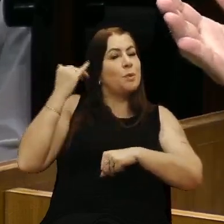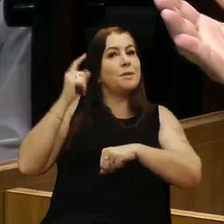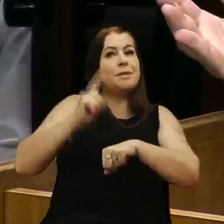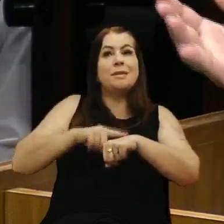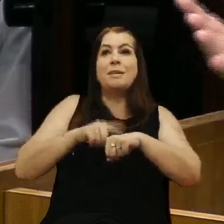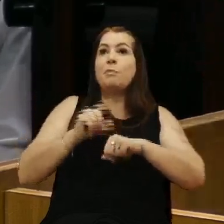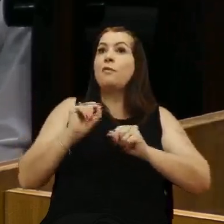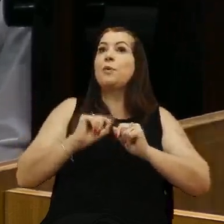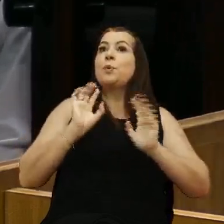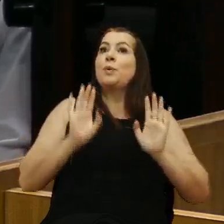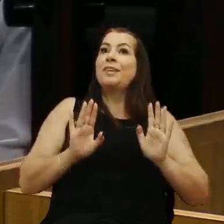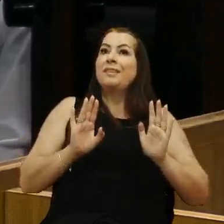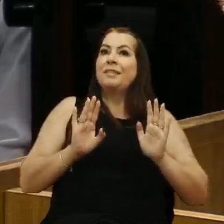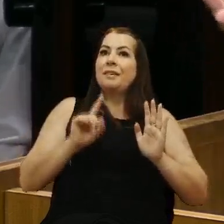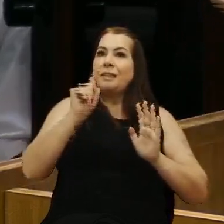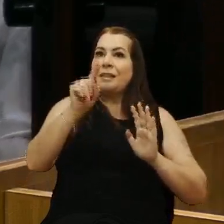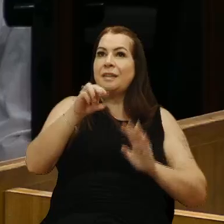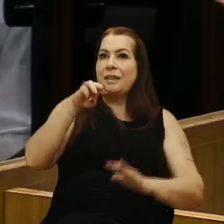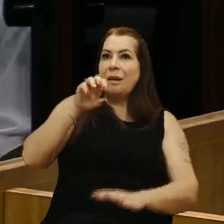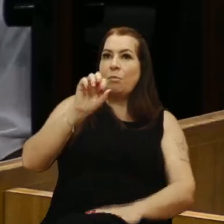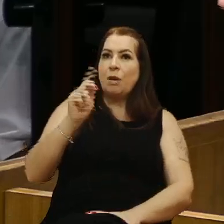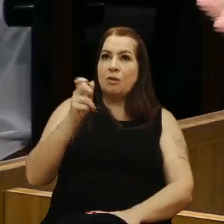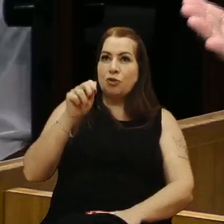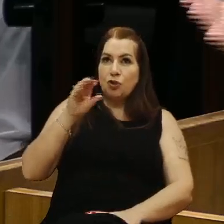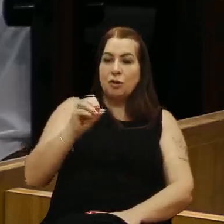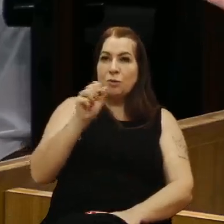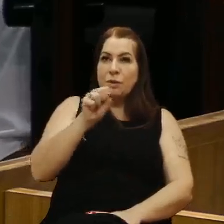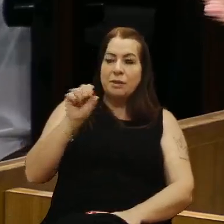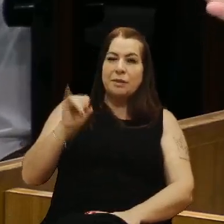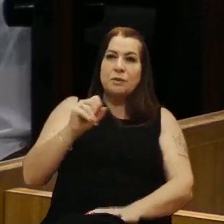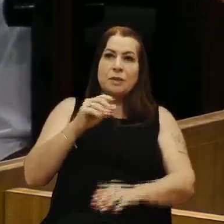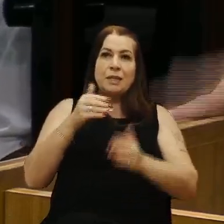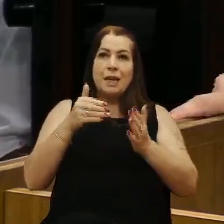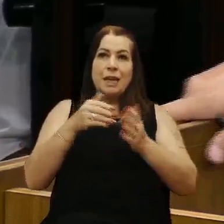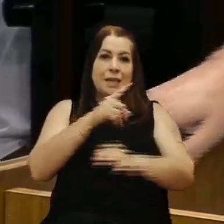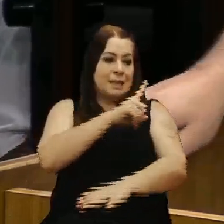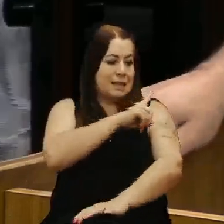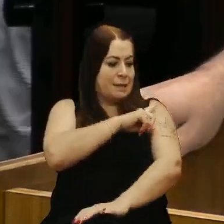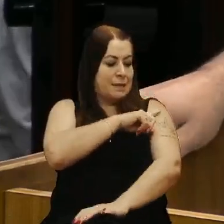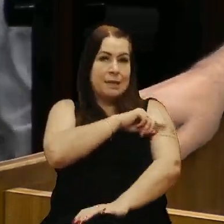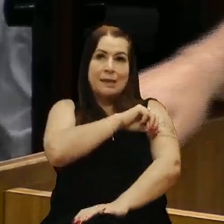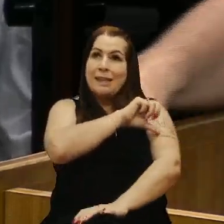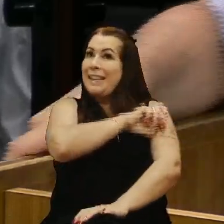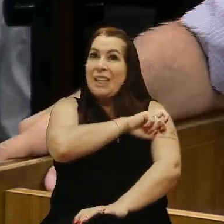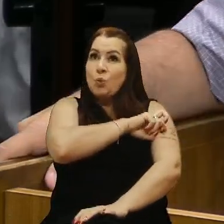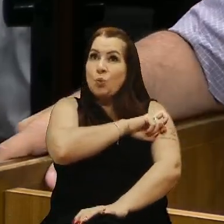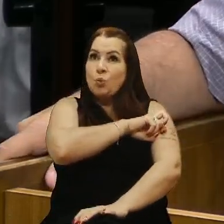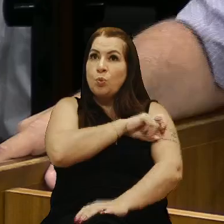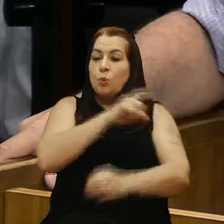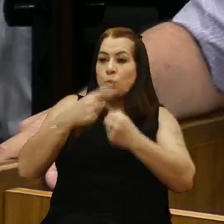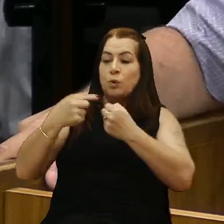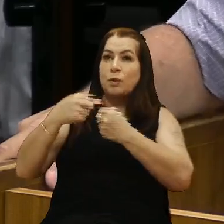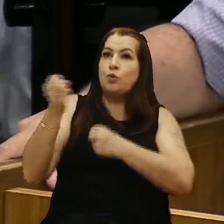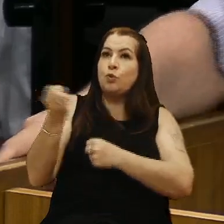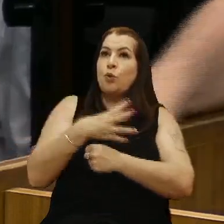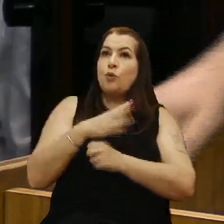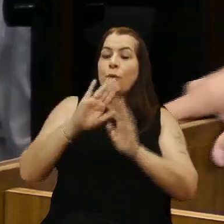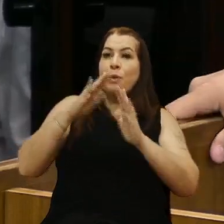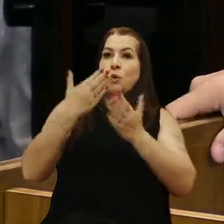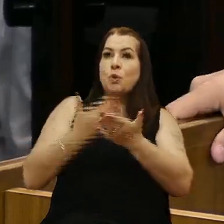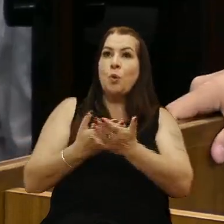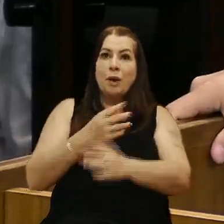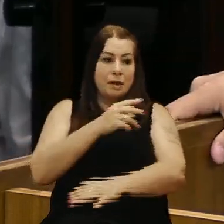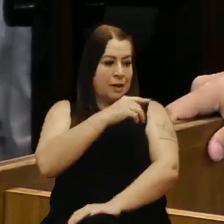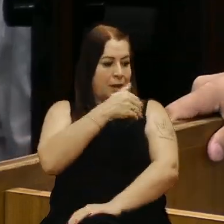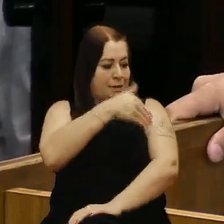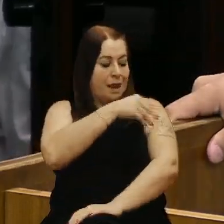vamos ter é lá no Machado de Assis uma escola de até ao quinto ano. Lá no Cidade Nova, uma escola de